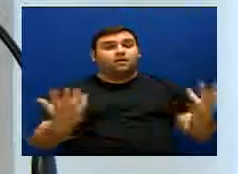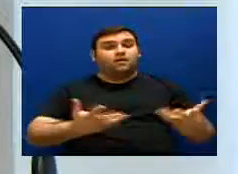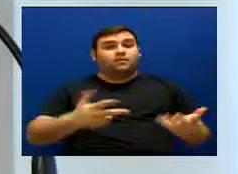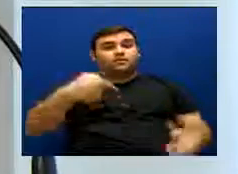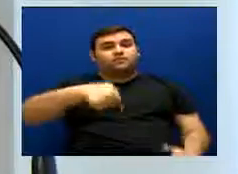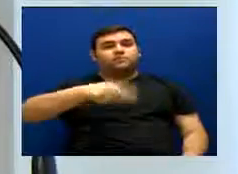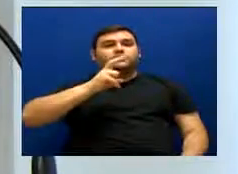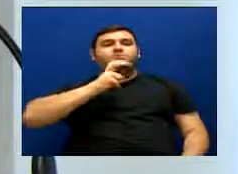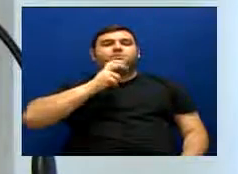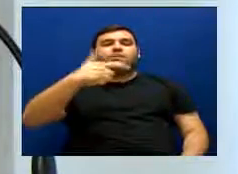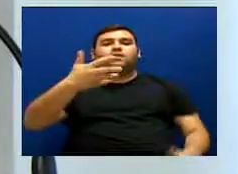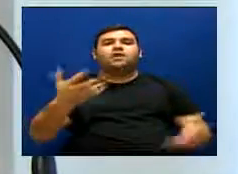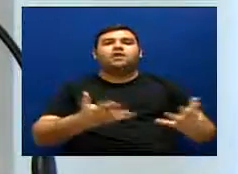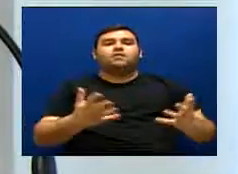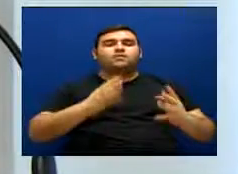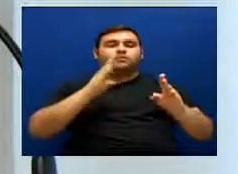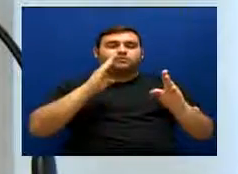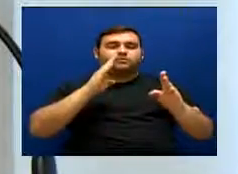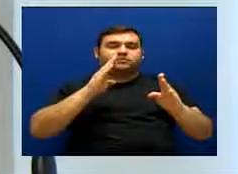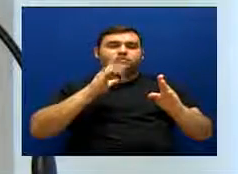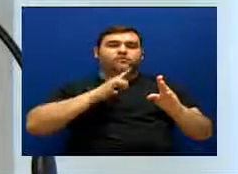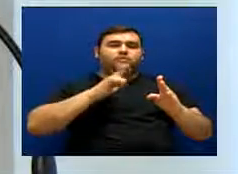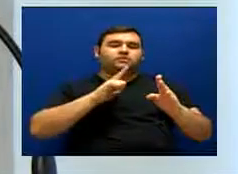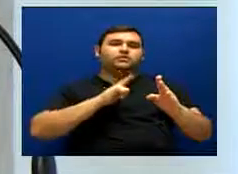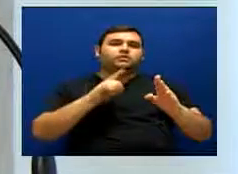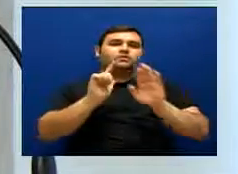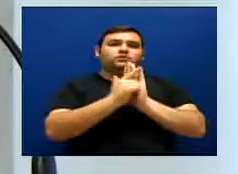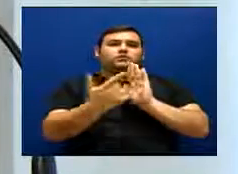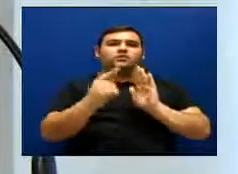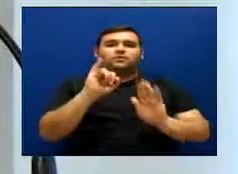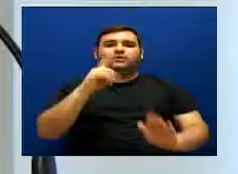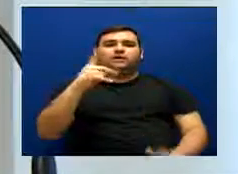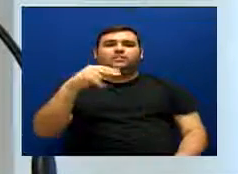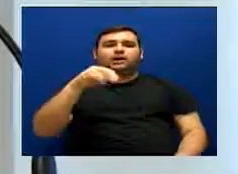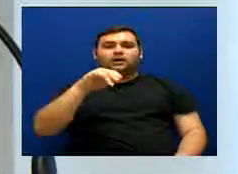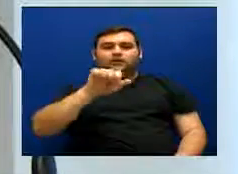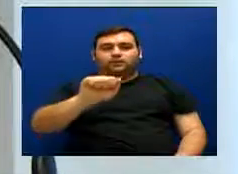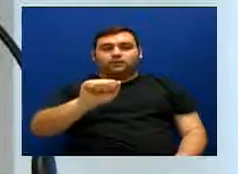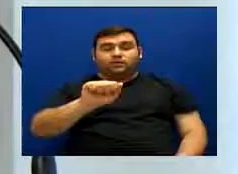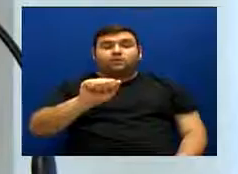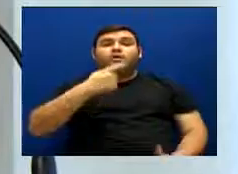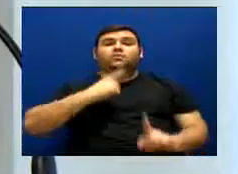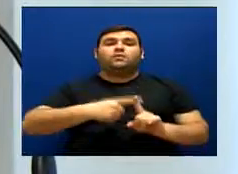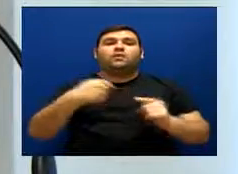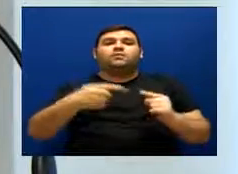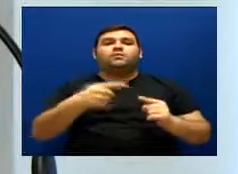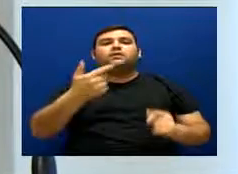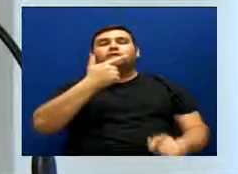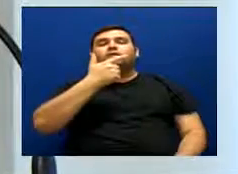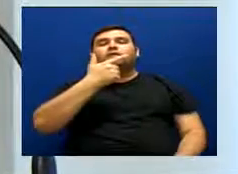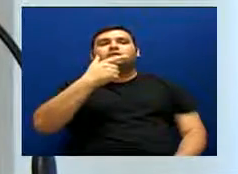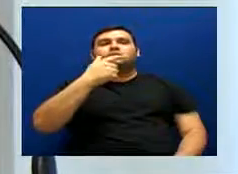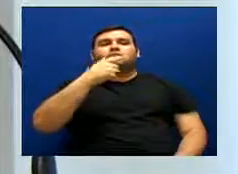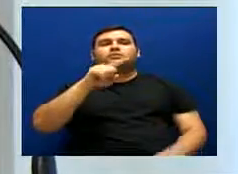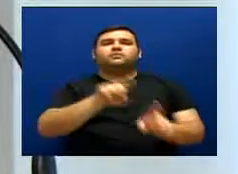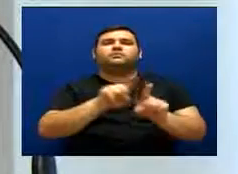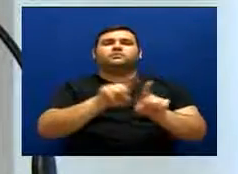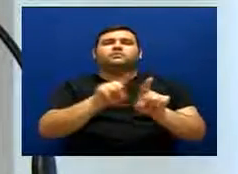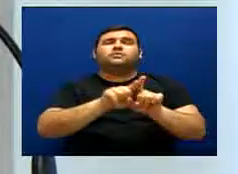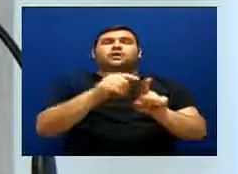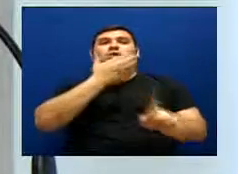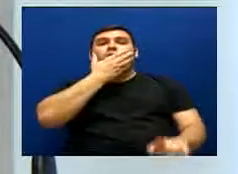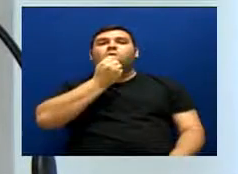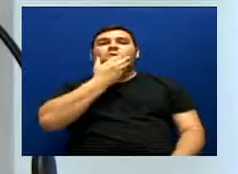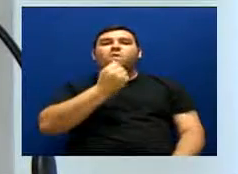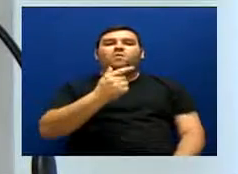aqui divulgado agora pelo jornal Ipanema, plantão policial norte, um cidadão